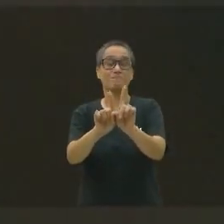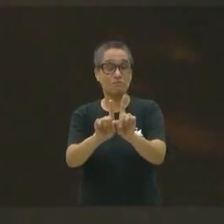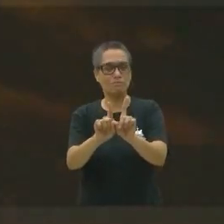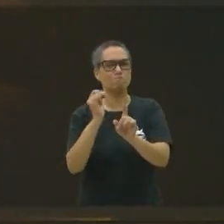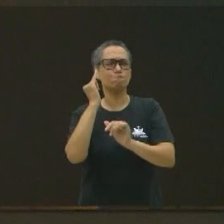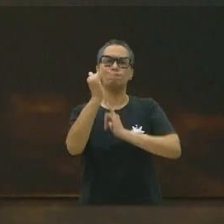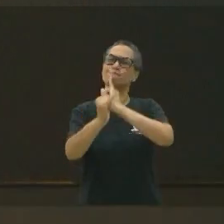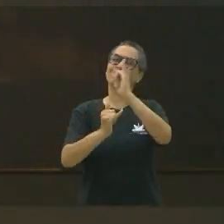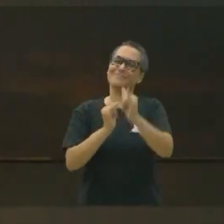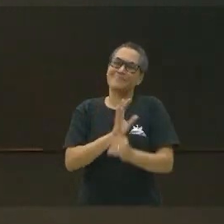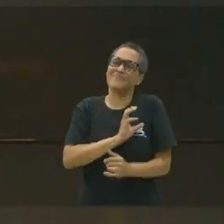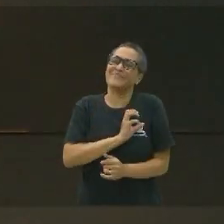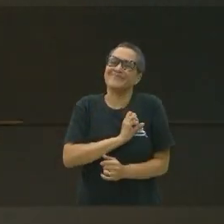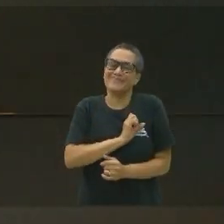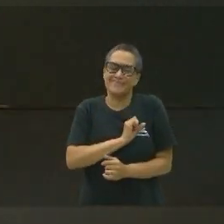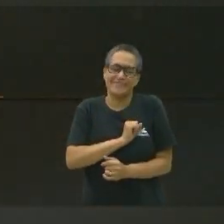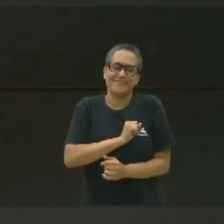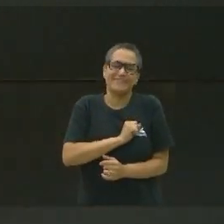Com palavras de amor,